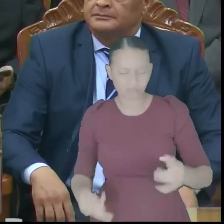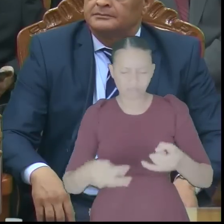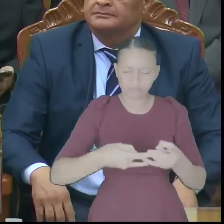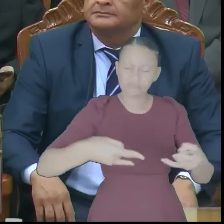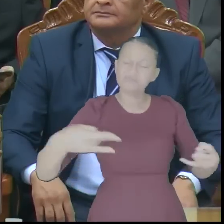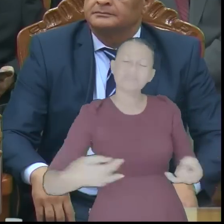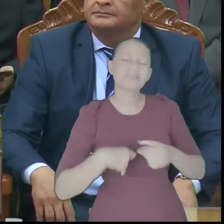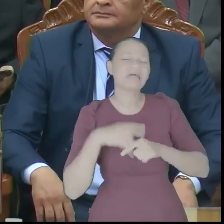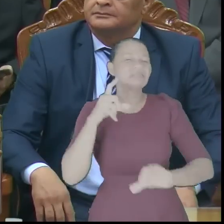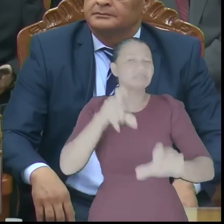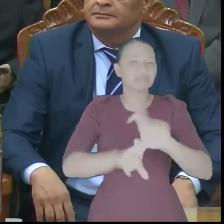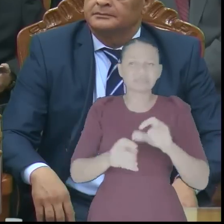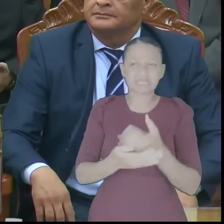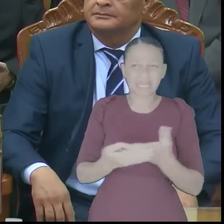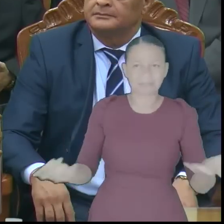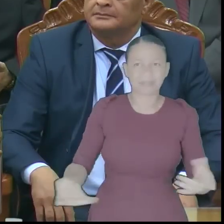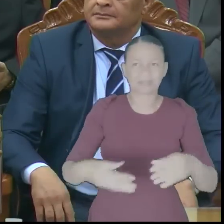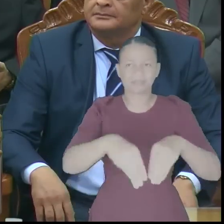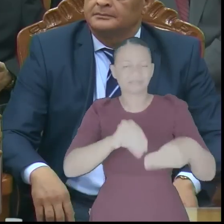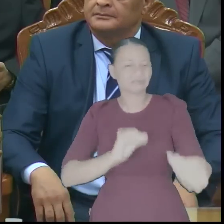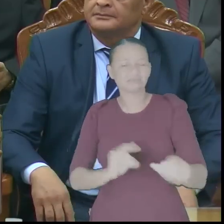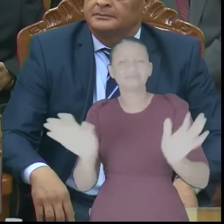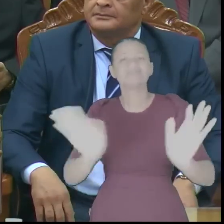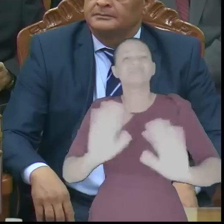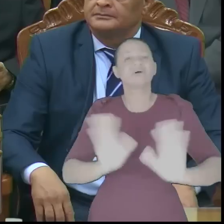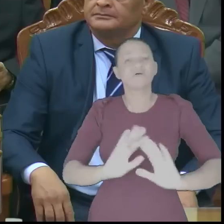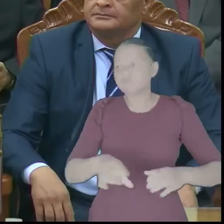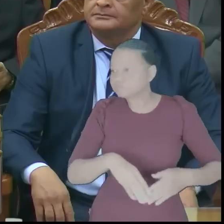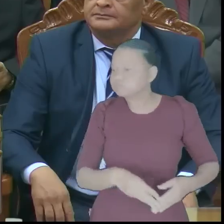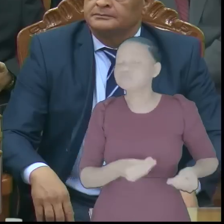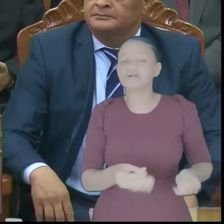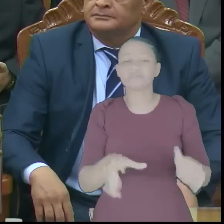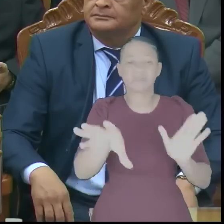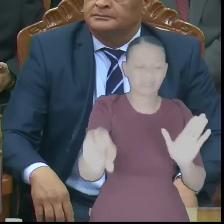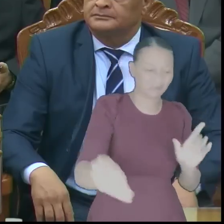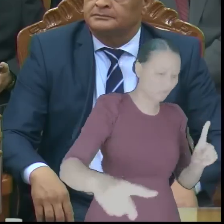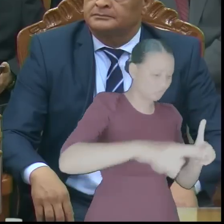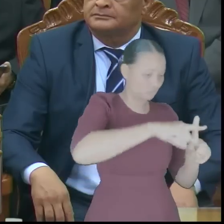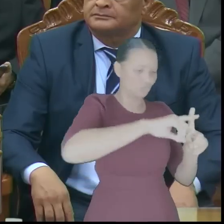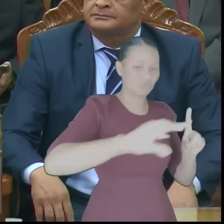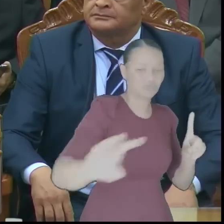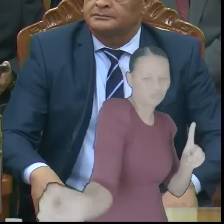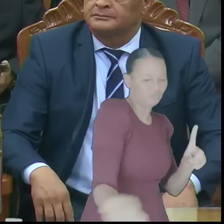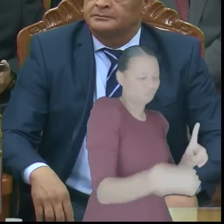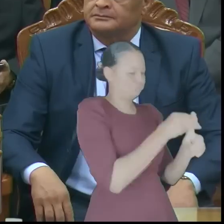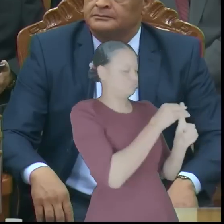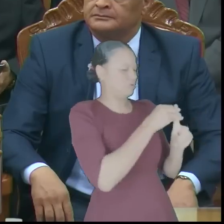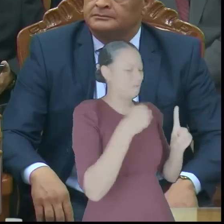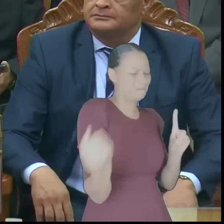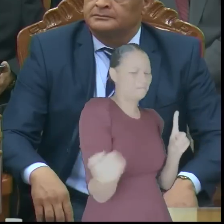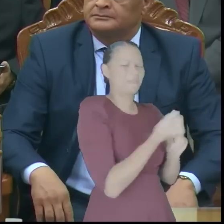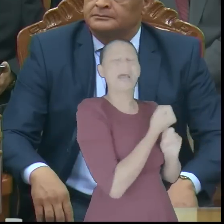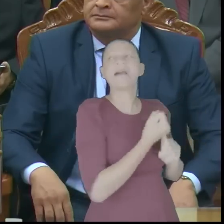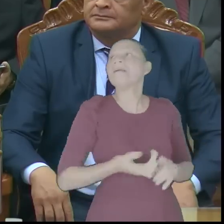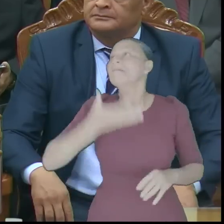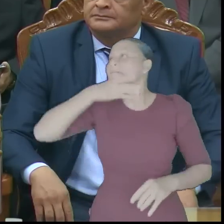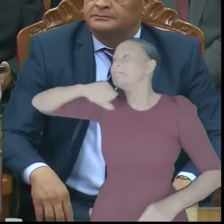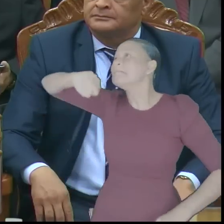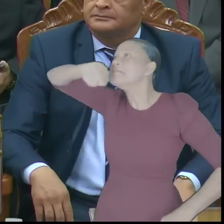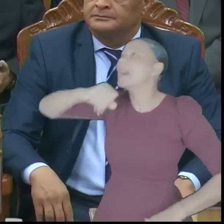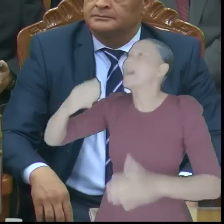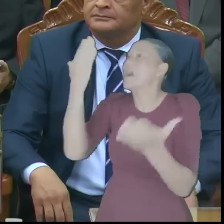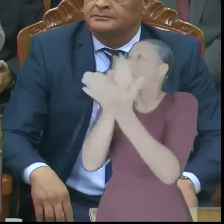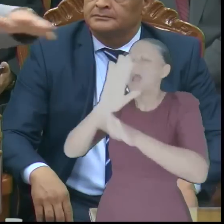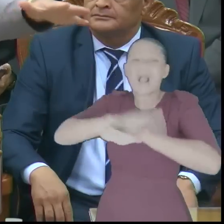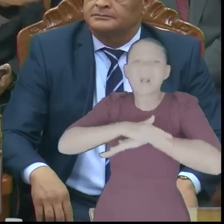dívida, ele não rasgou, ele levou até a cruz e cravou na cruz, e ele gritou, Pai, tetelestai, a conta